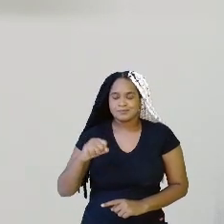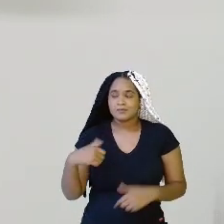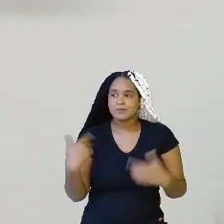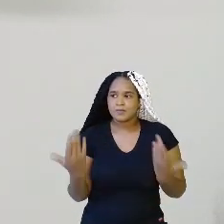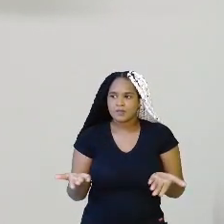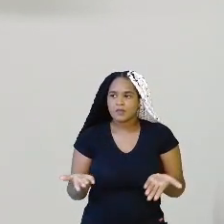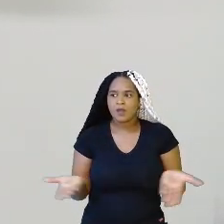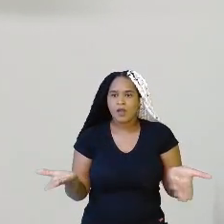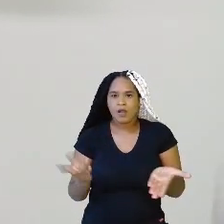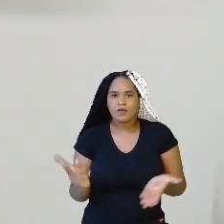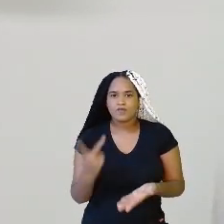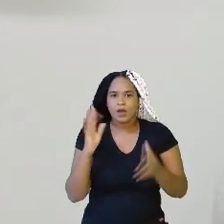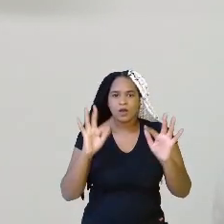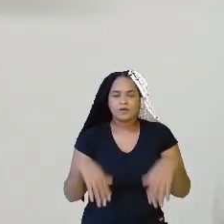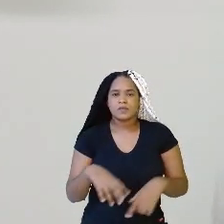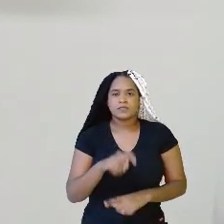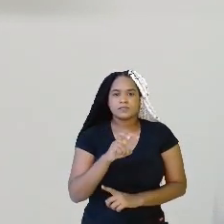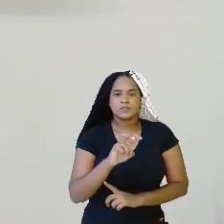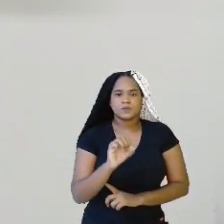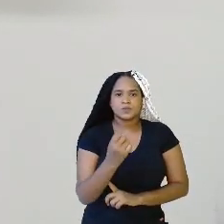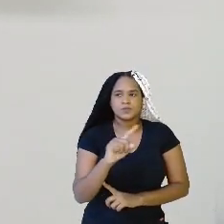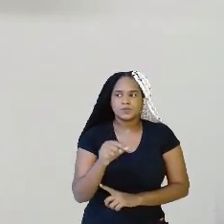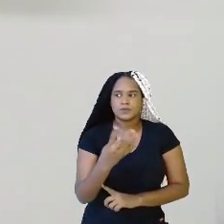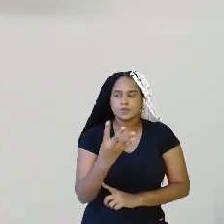valor final, R$